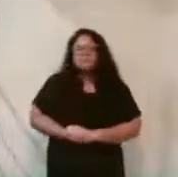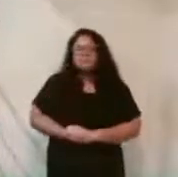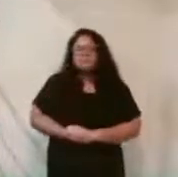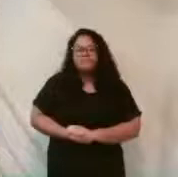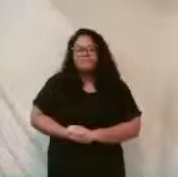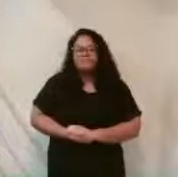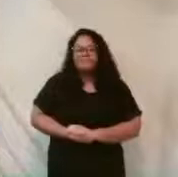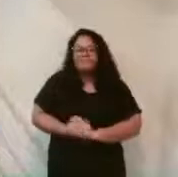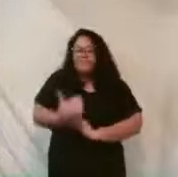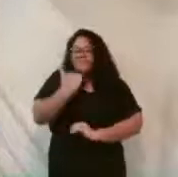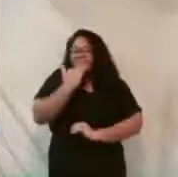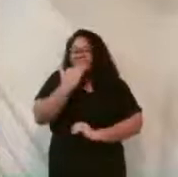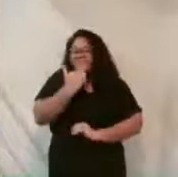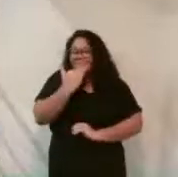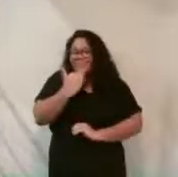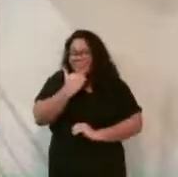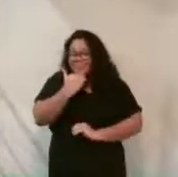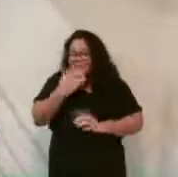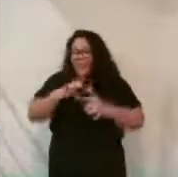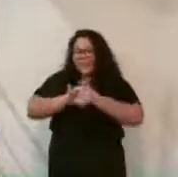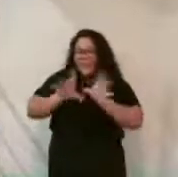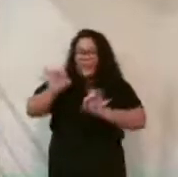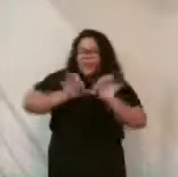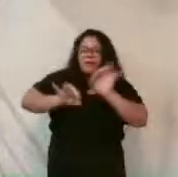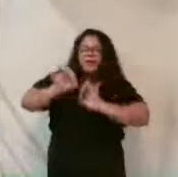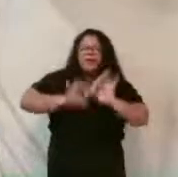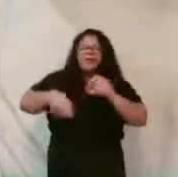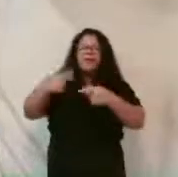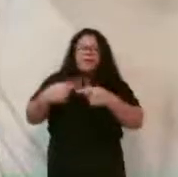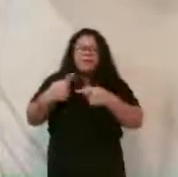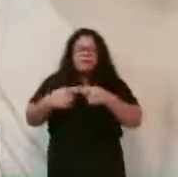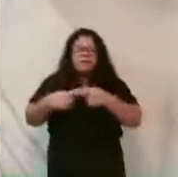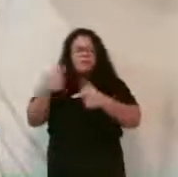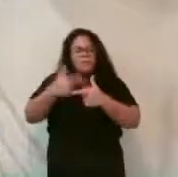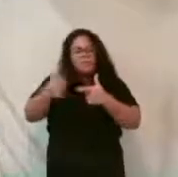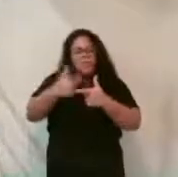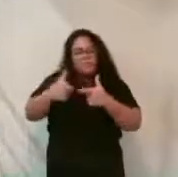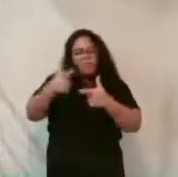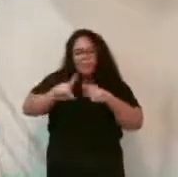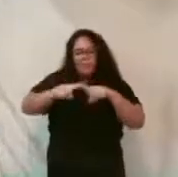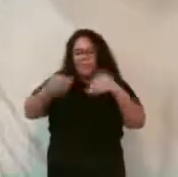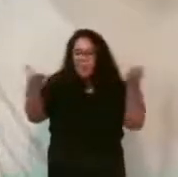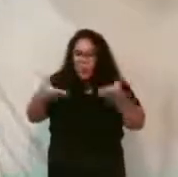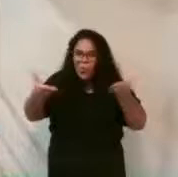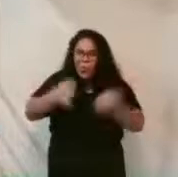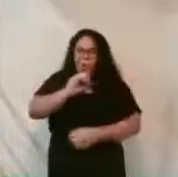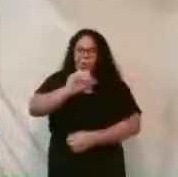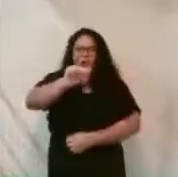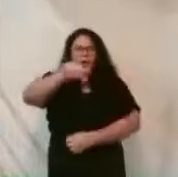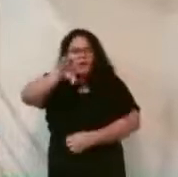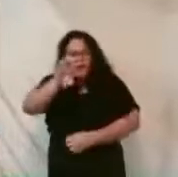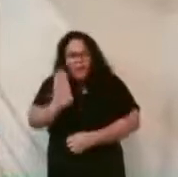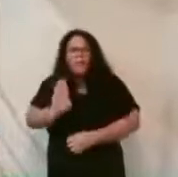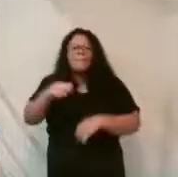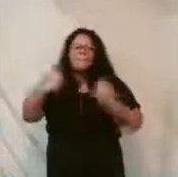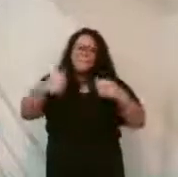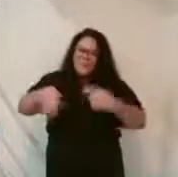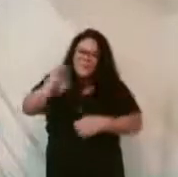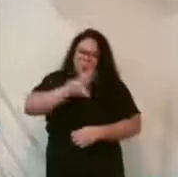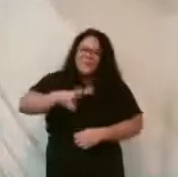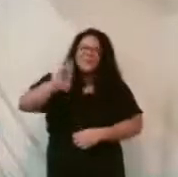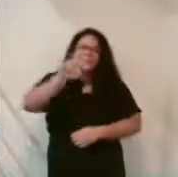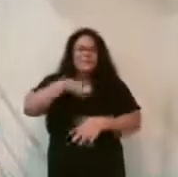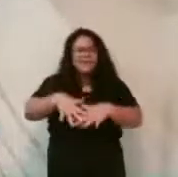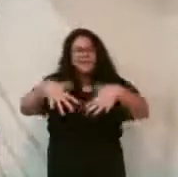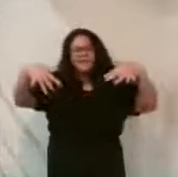então viemos para cá, o evento veio para cá, mas eles vão usar o auditório hoje à noite e nós temos que entregar até 6 horas da tarde.